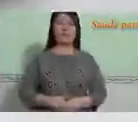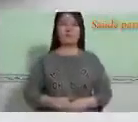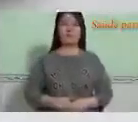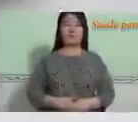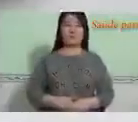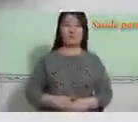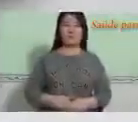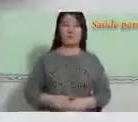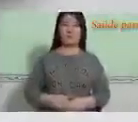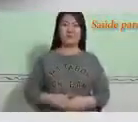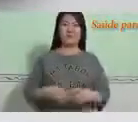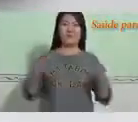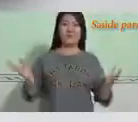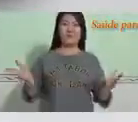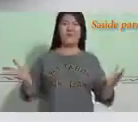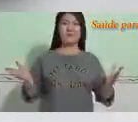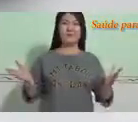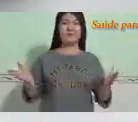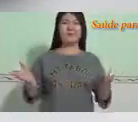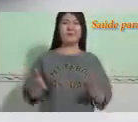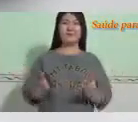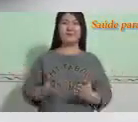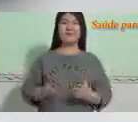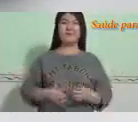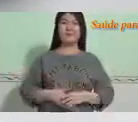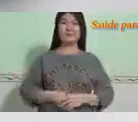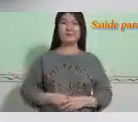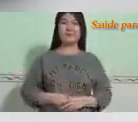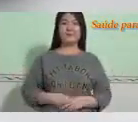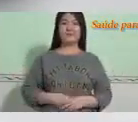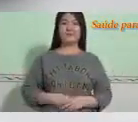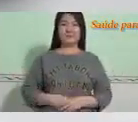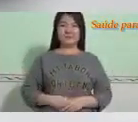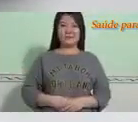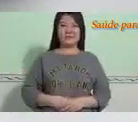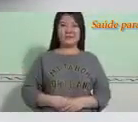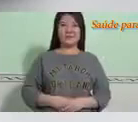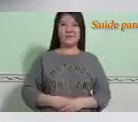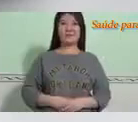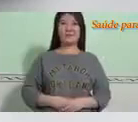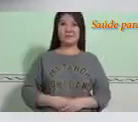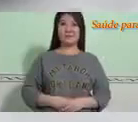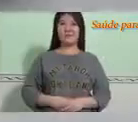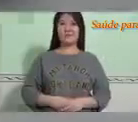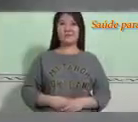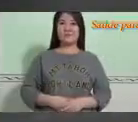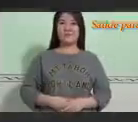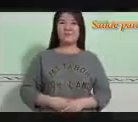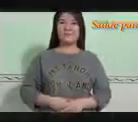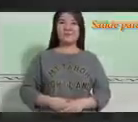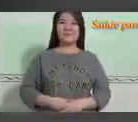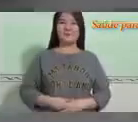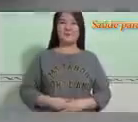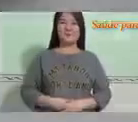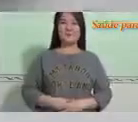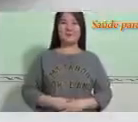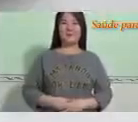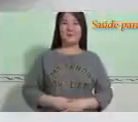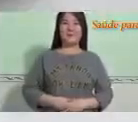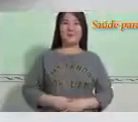é um spa c&a ntsbr acento circunflexo e eles e o sp o